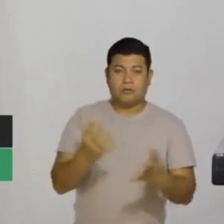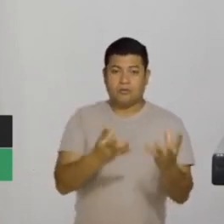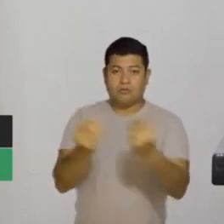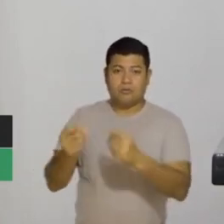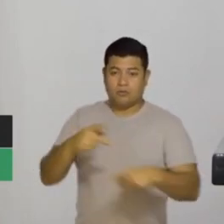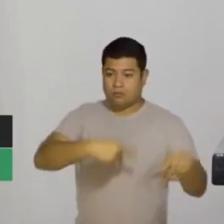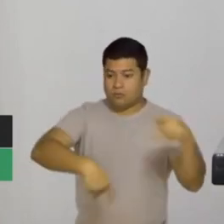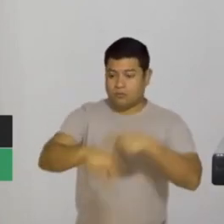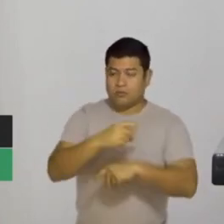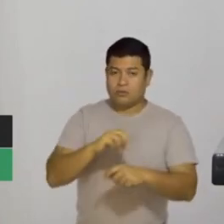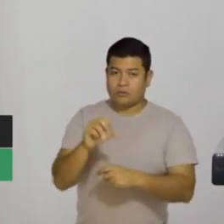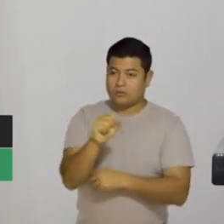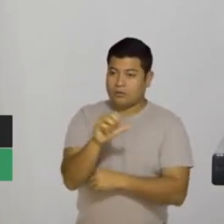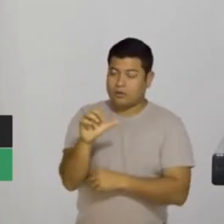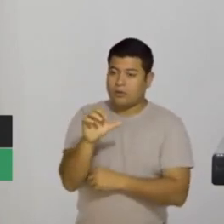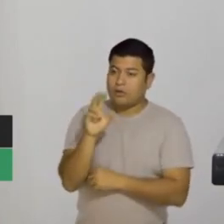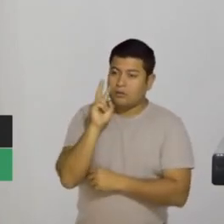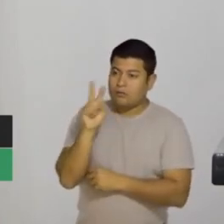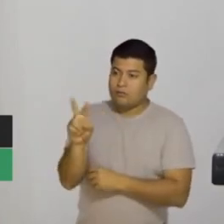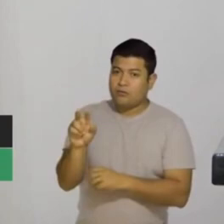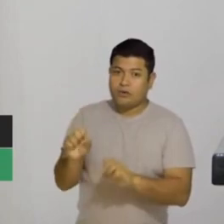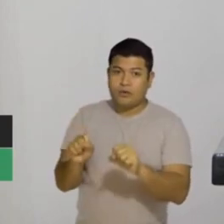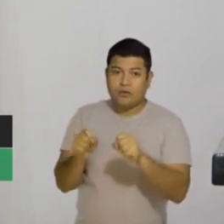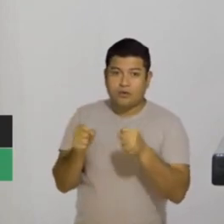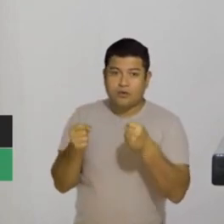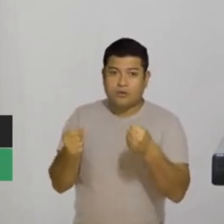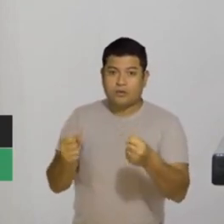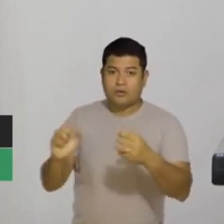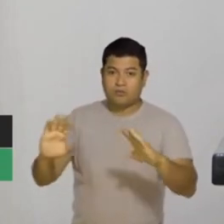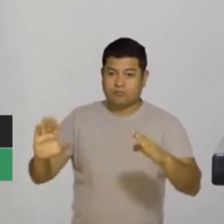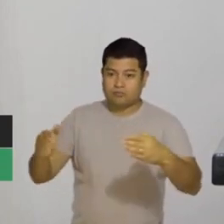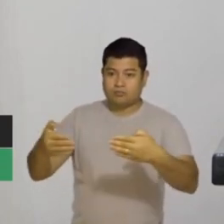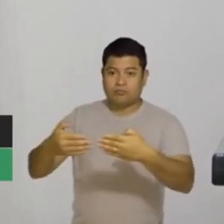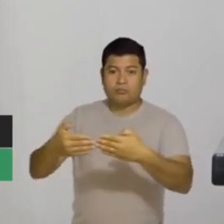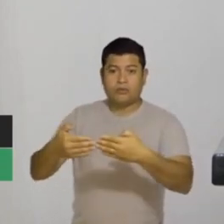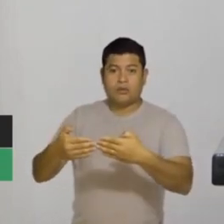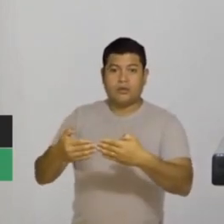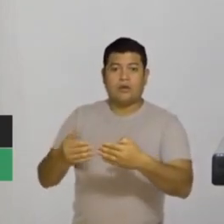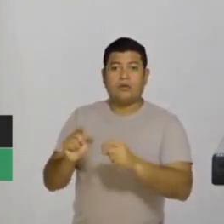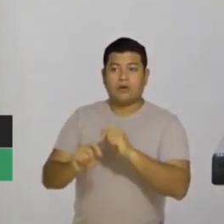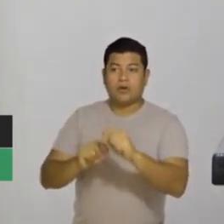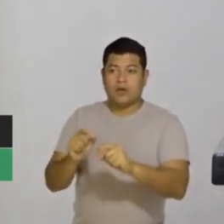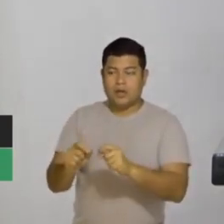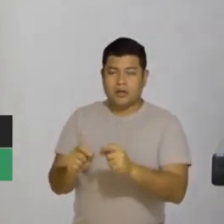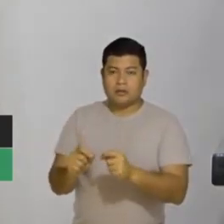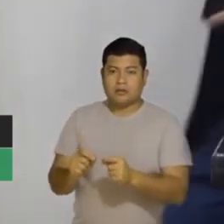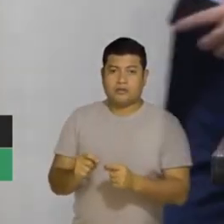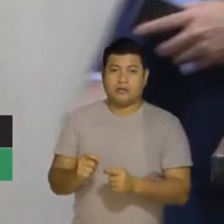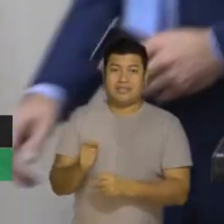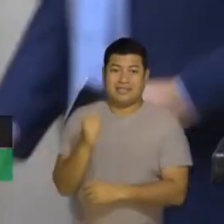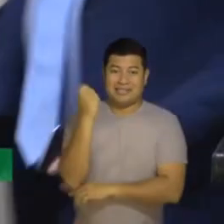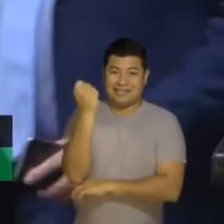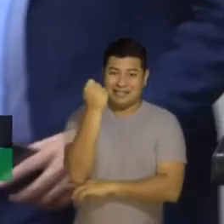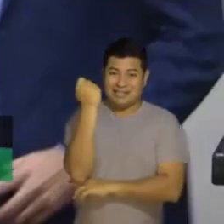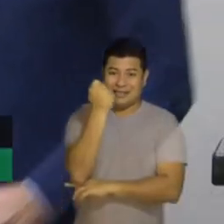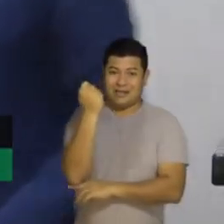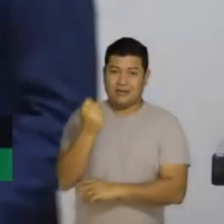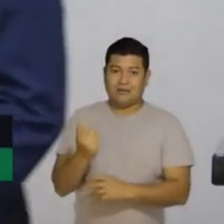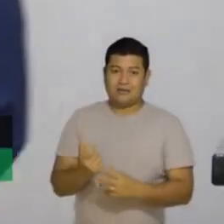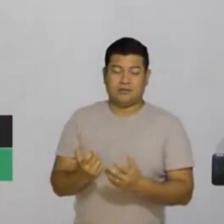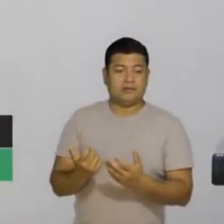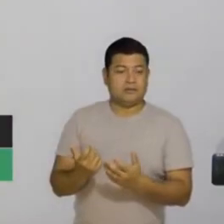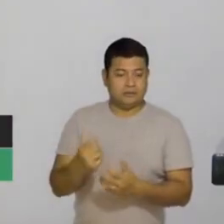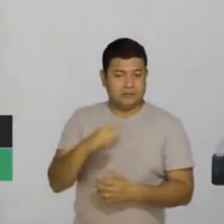foi uma situação de extorsão mediante grave ameaça. O governador do estado, ele foi